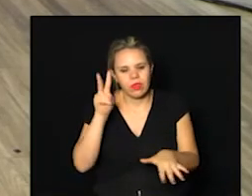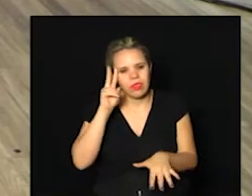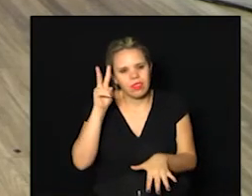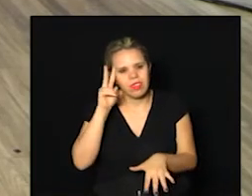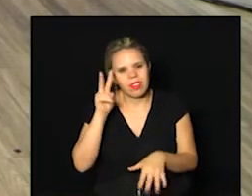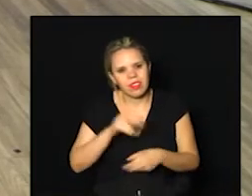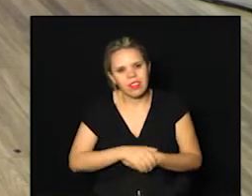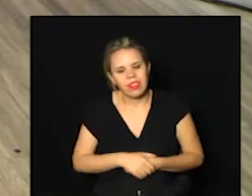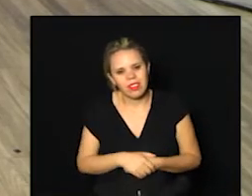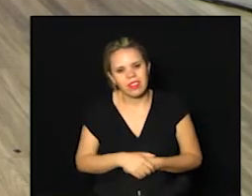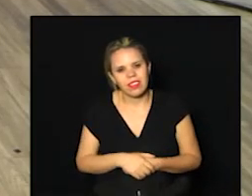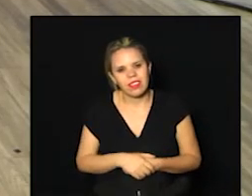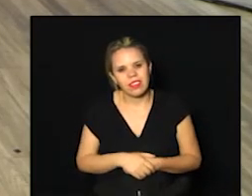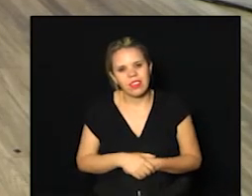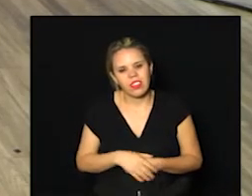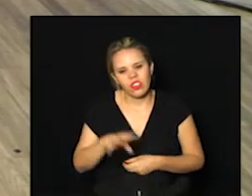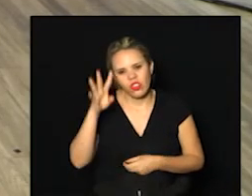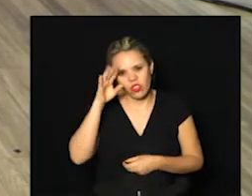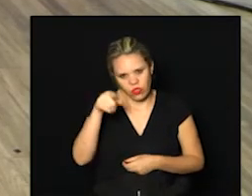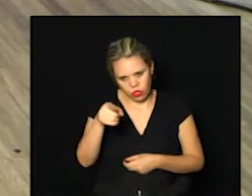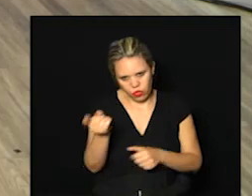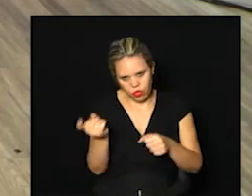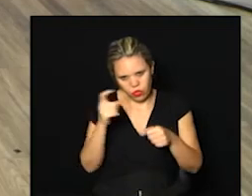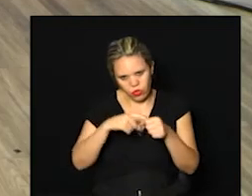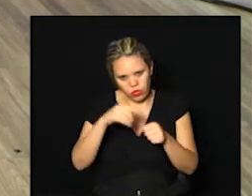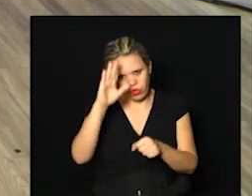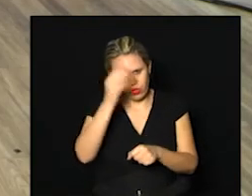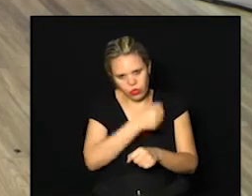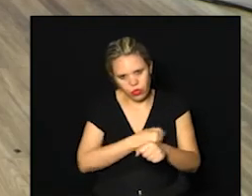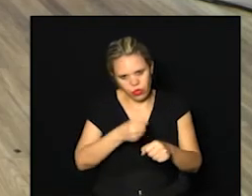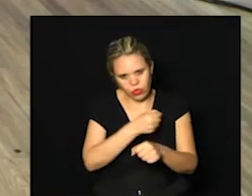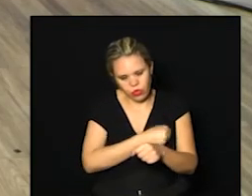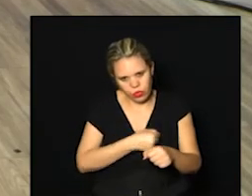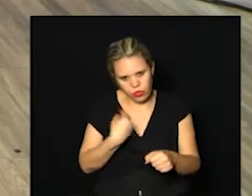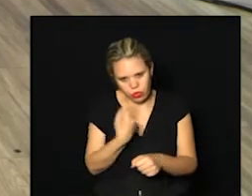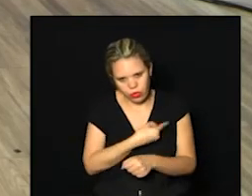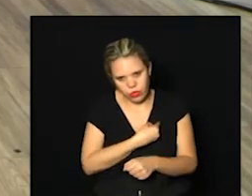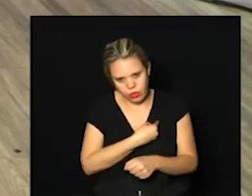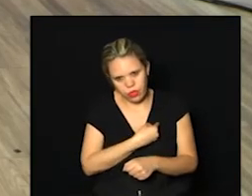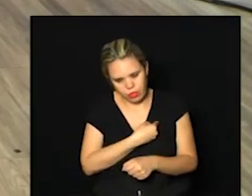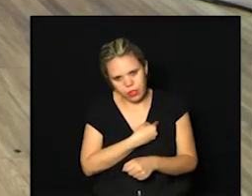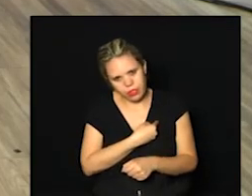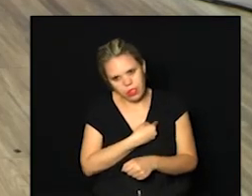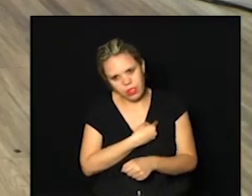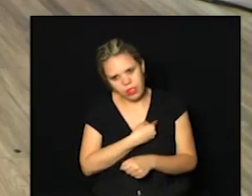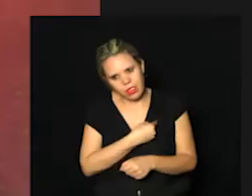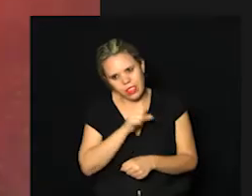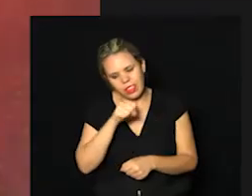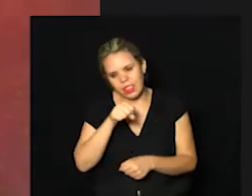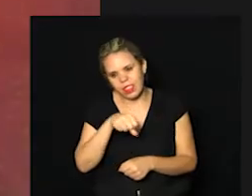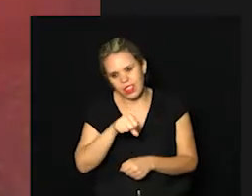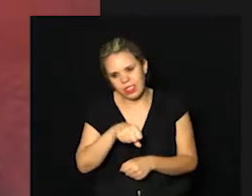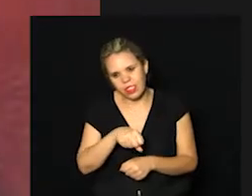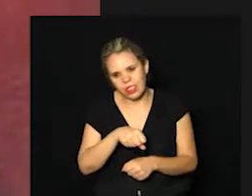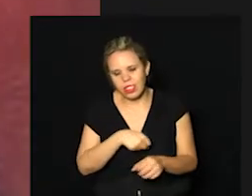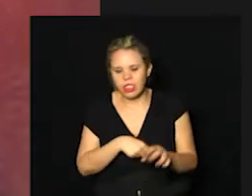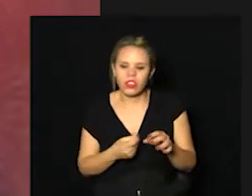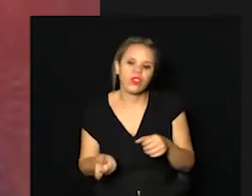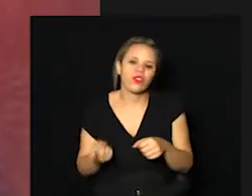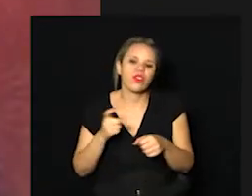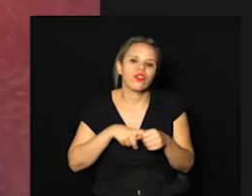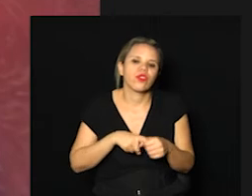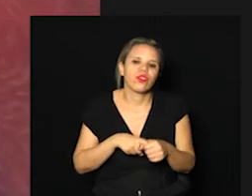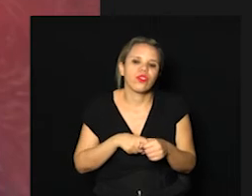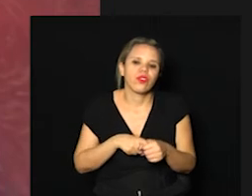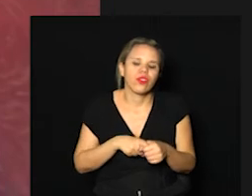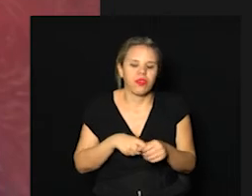segunda-feira. Então, quarta-feira você volta com mais uma receita pra gente? Sim, quarta-feira eu tô de volta